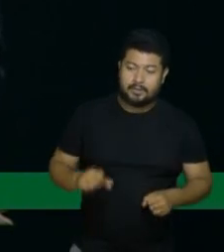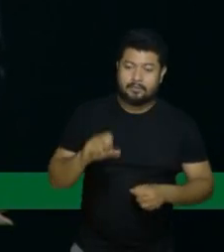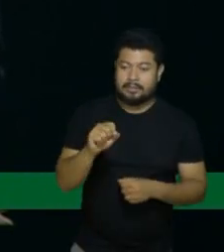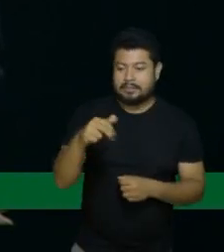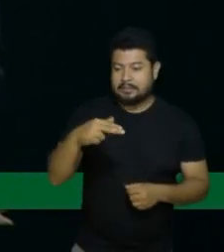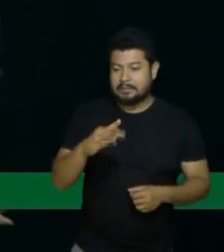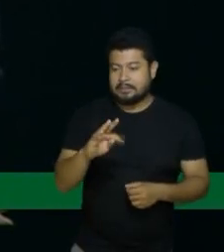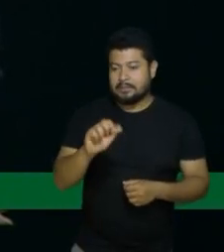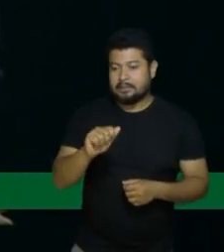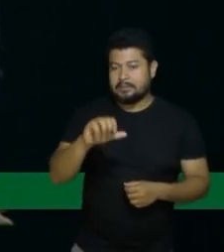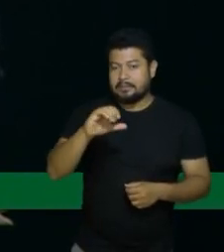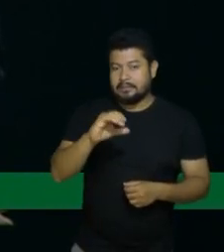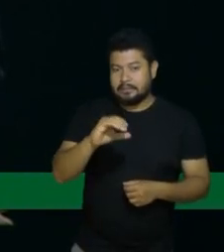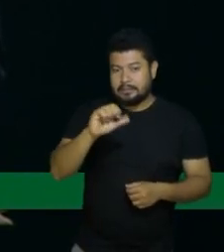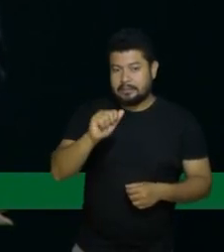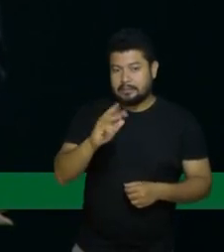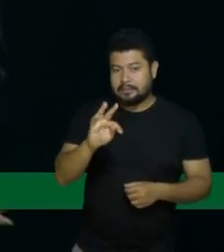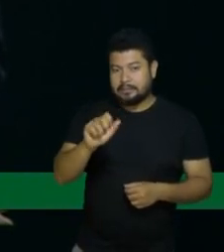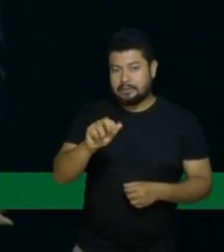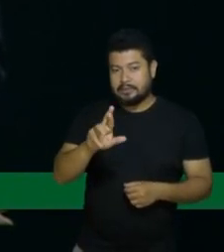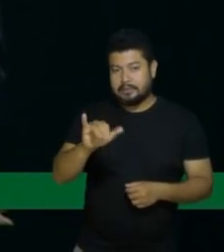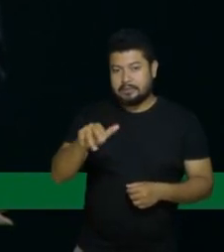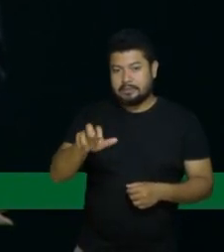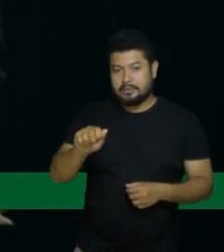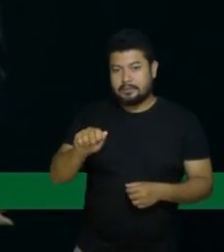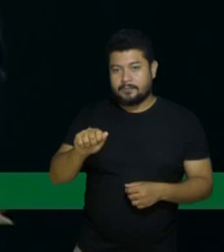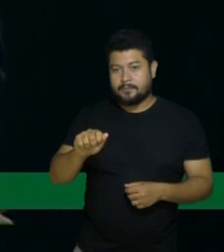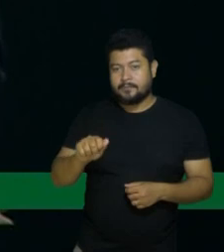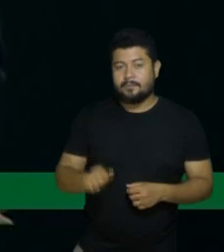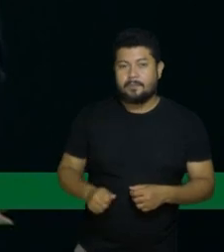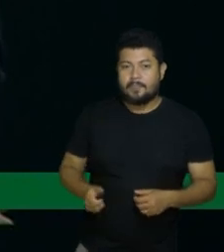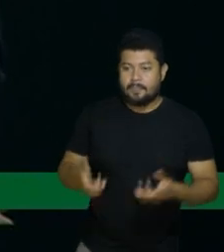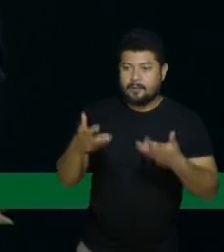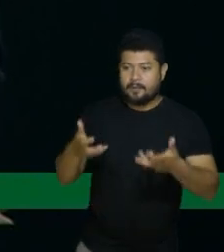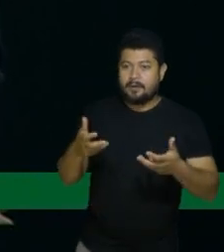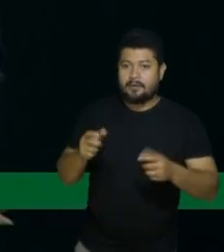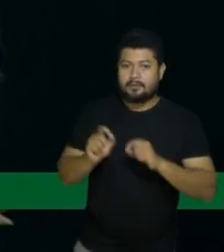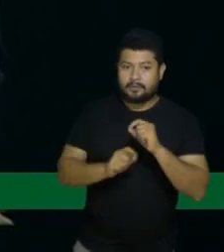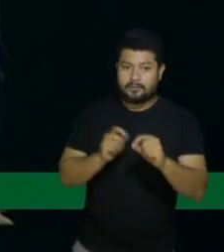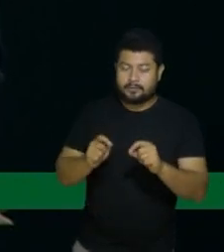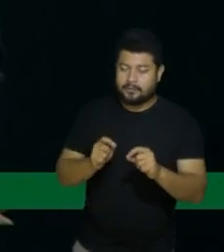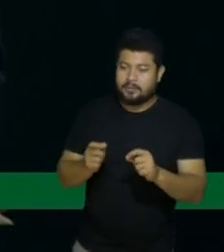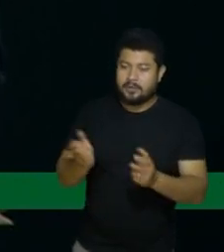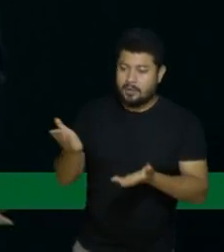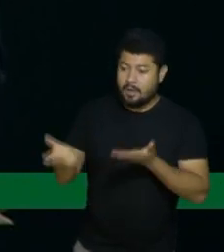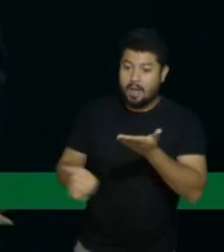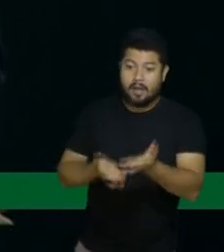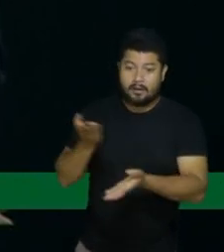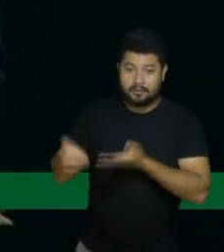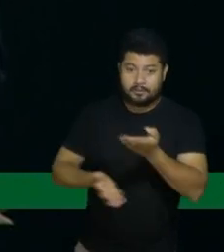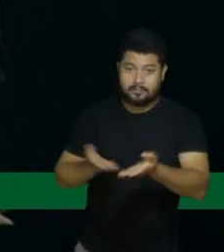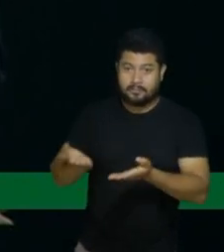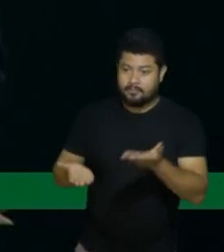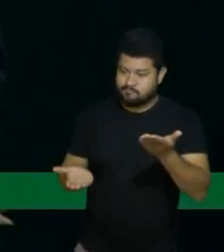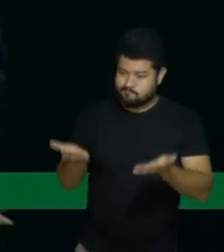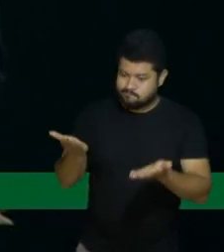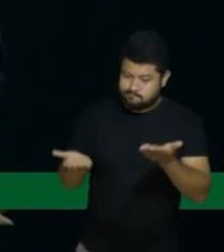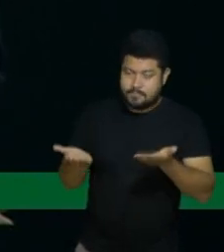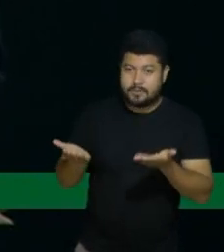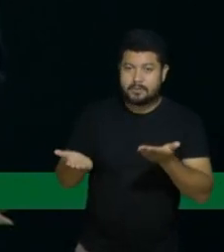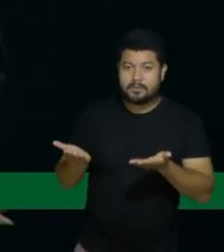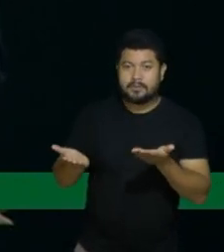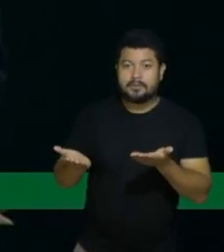eh ela está buscando esse equilíbrio SUS daquilo que faz não temos interesse em rescindir os contratos